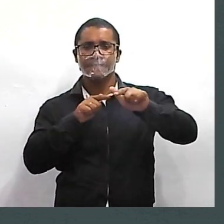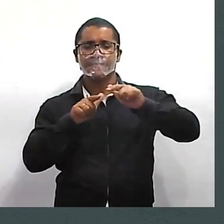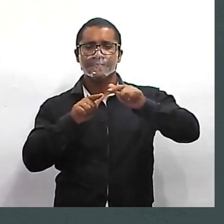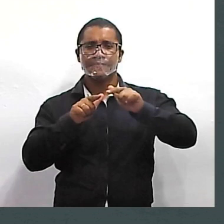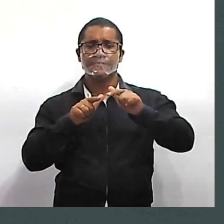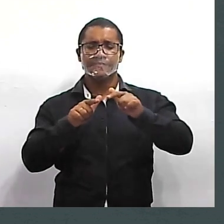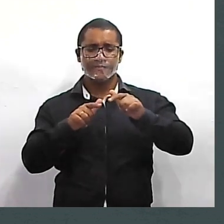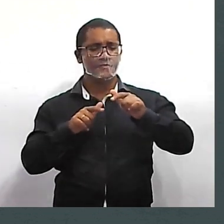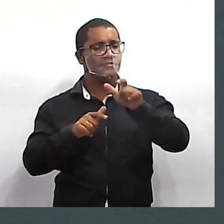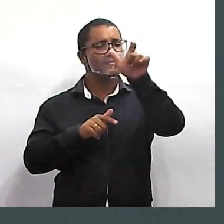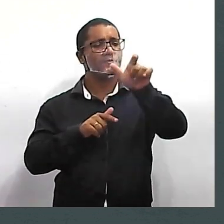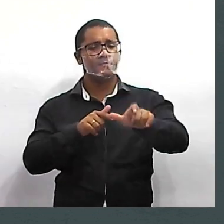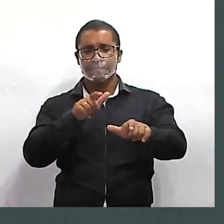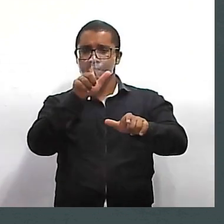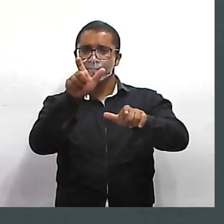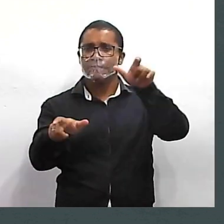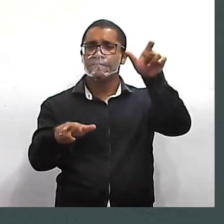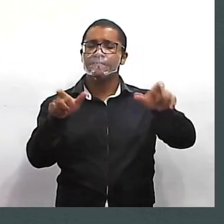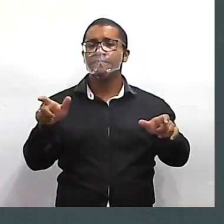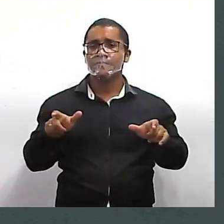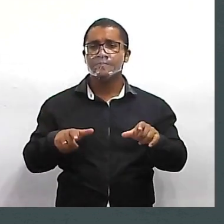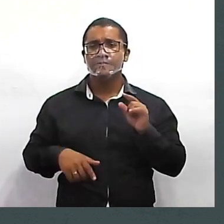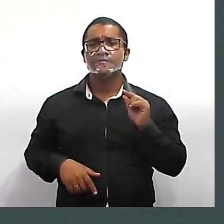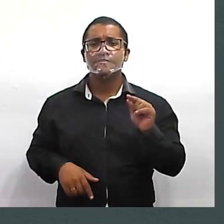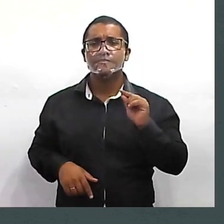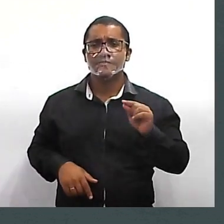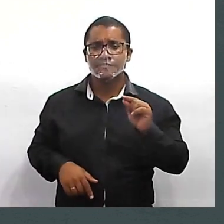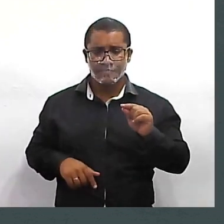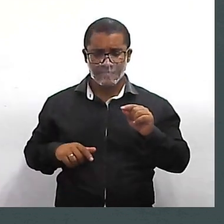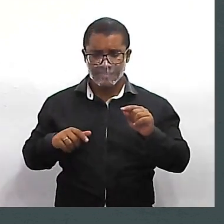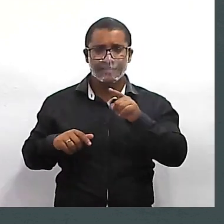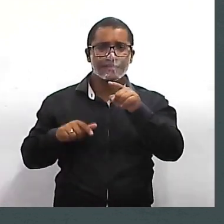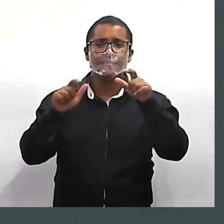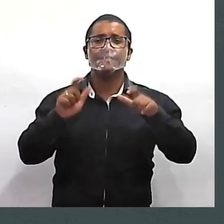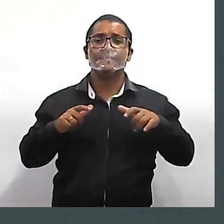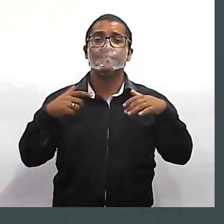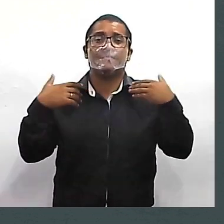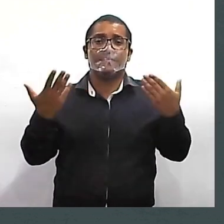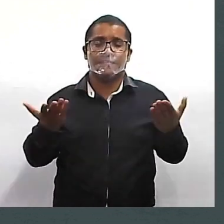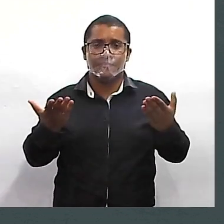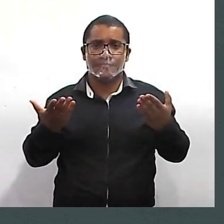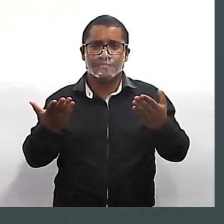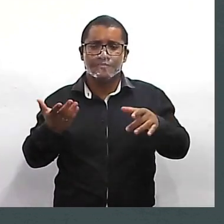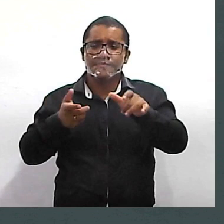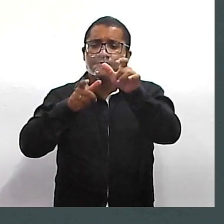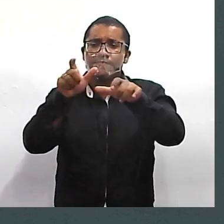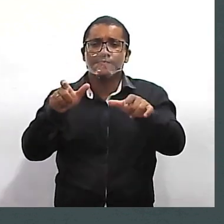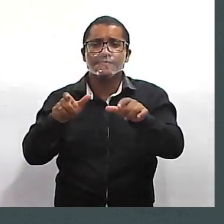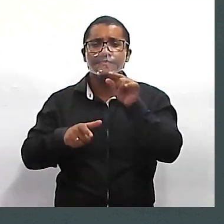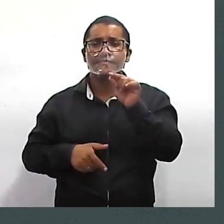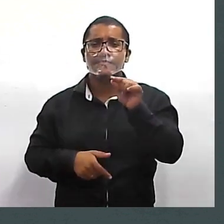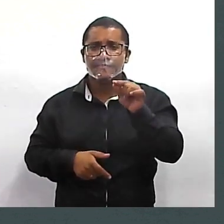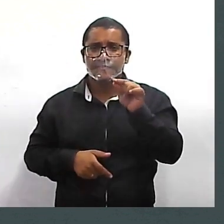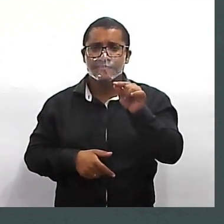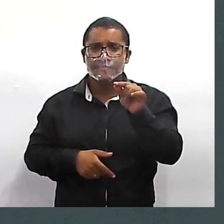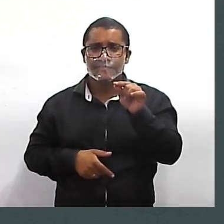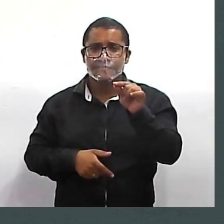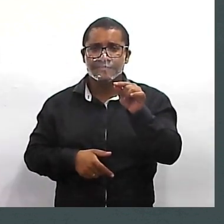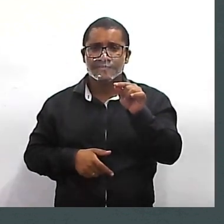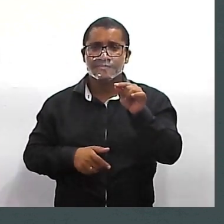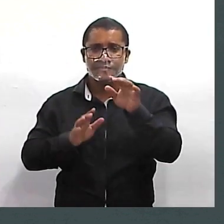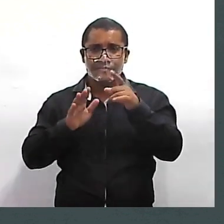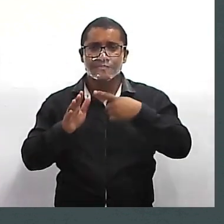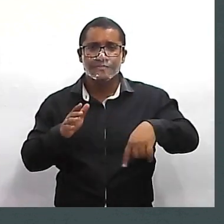profissionais? Onde eles estão? Mais do que a gente pensar sobre quem são esses profissionais, a gente tem